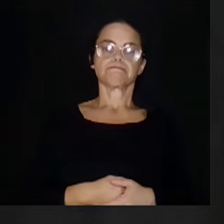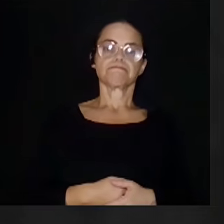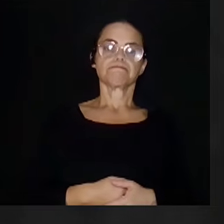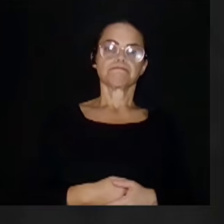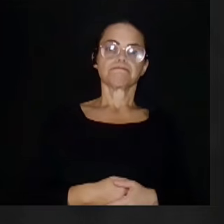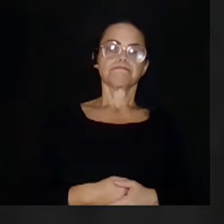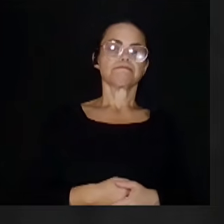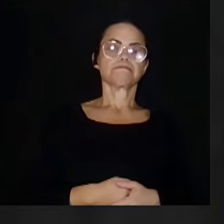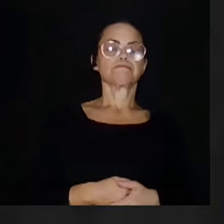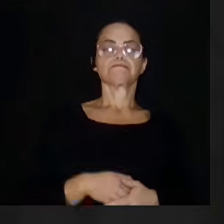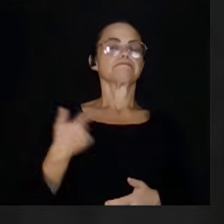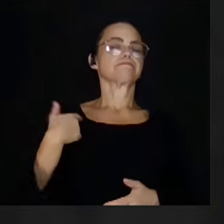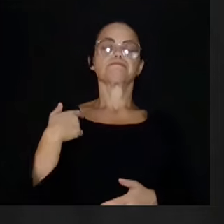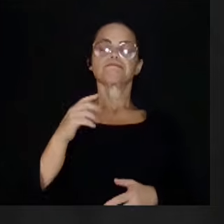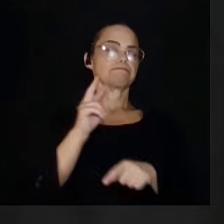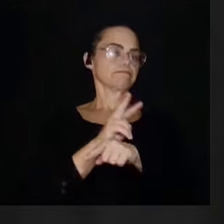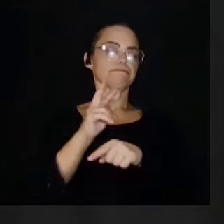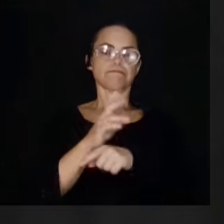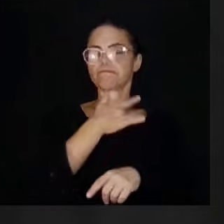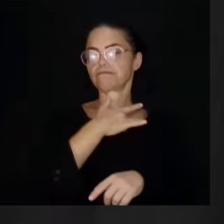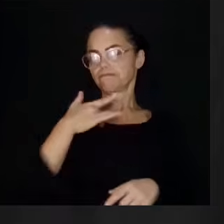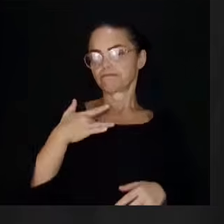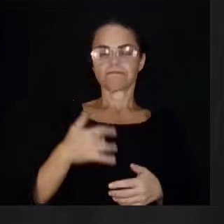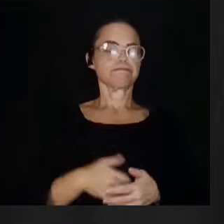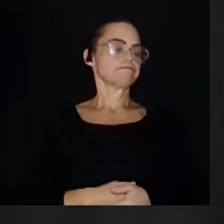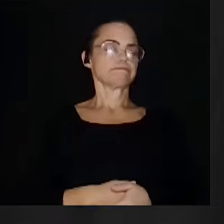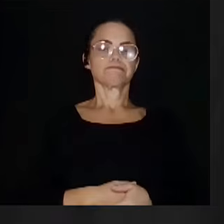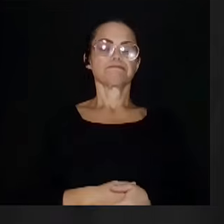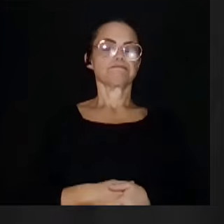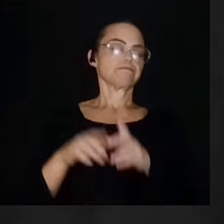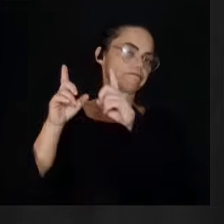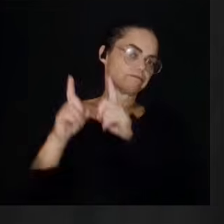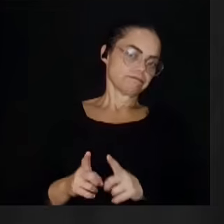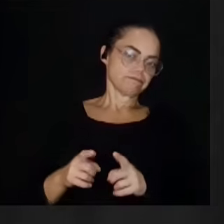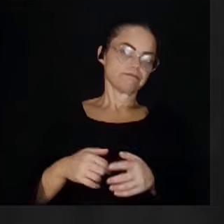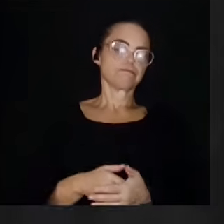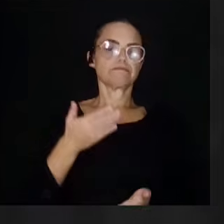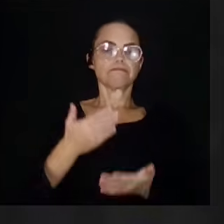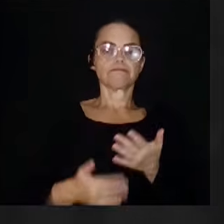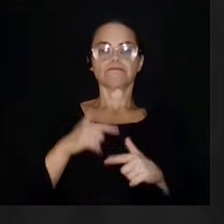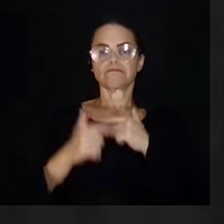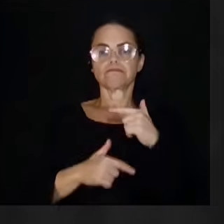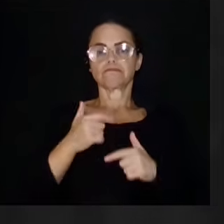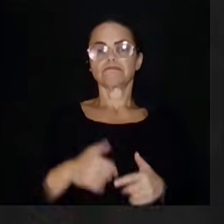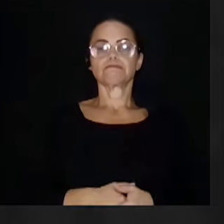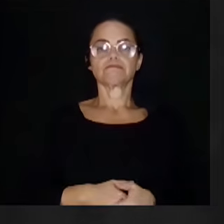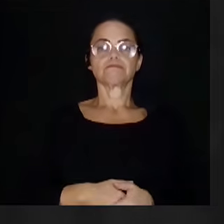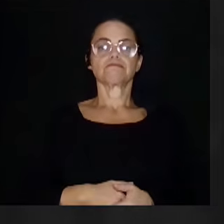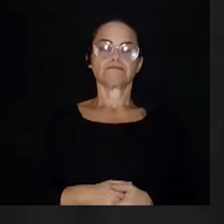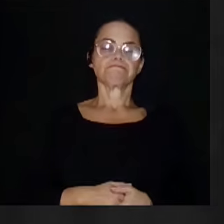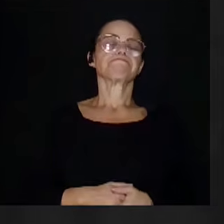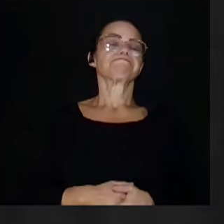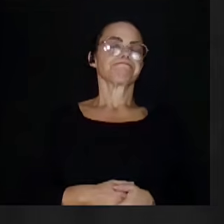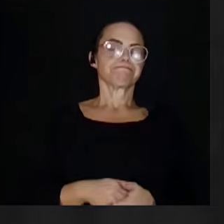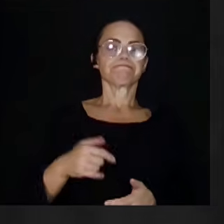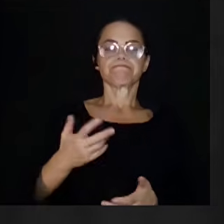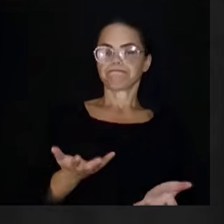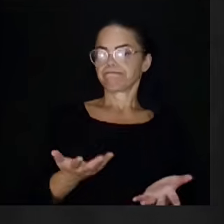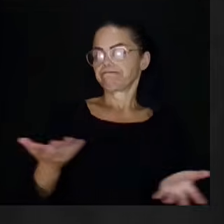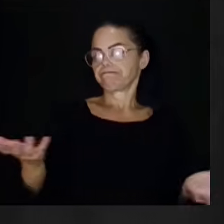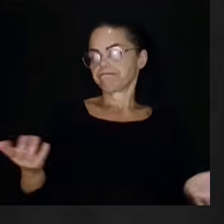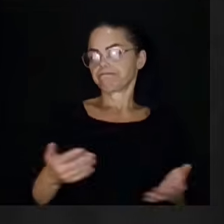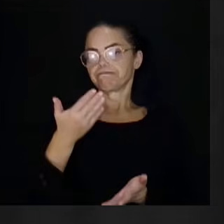não vai cuidar da saúde, você não vai ter uma dignidade, você vai perder o emprego. Quando você perde o emprego, teoricamente você perde a